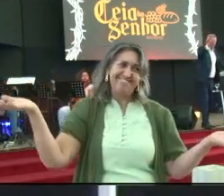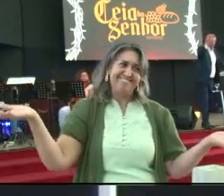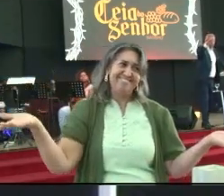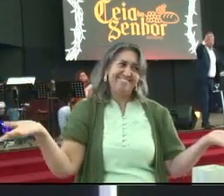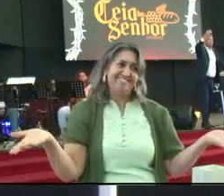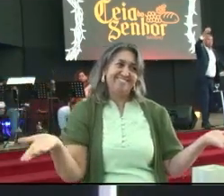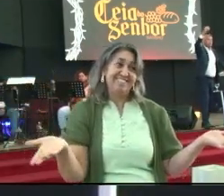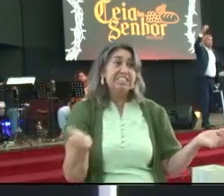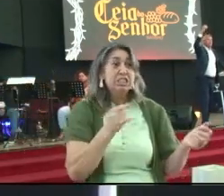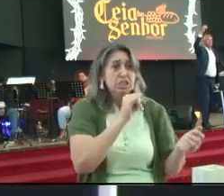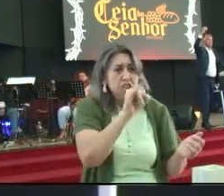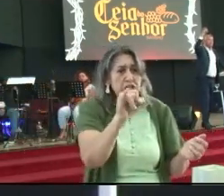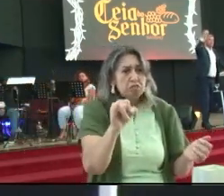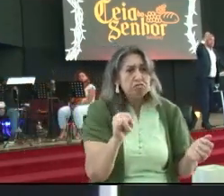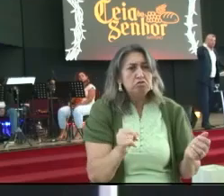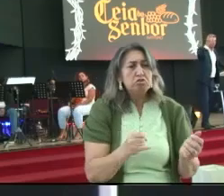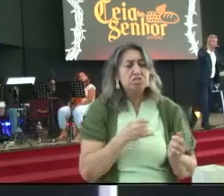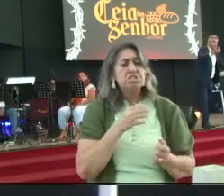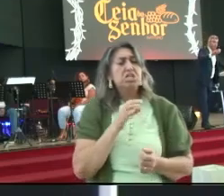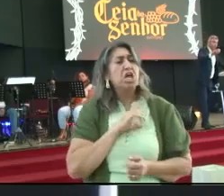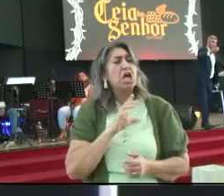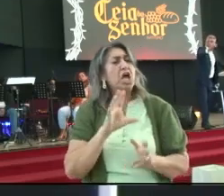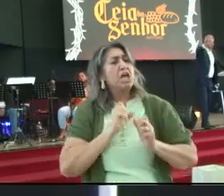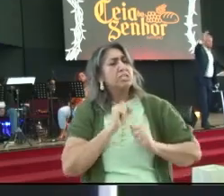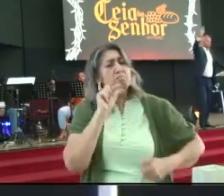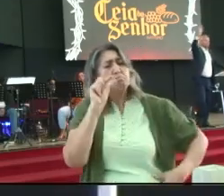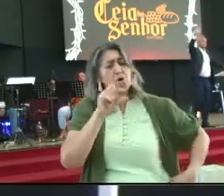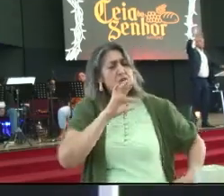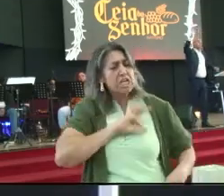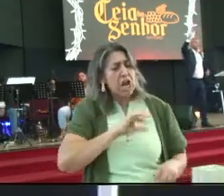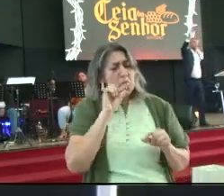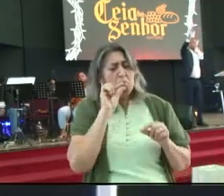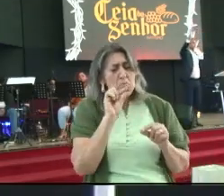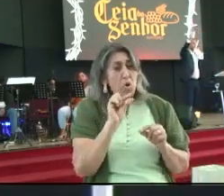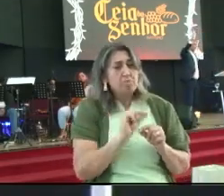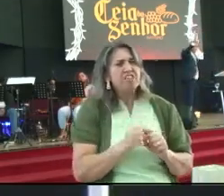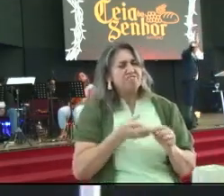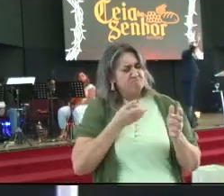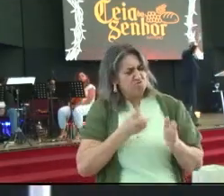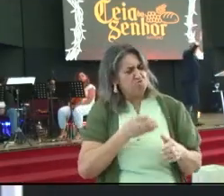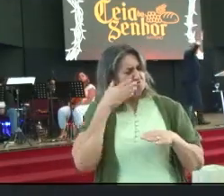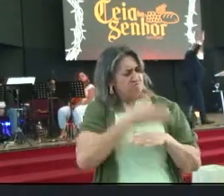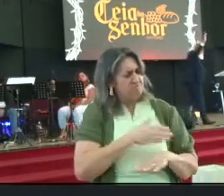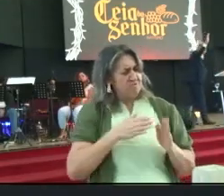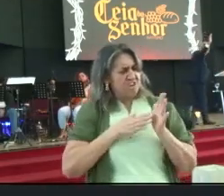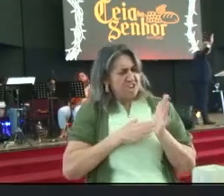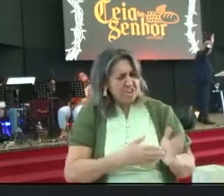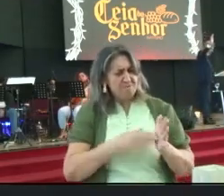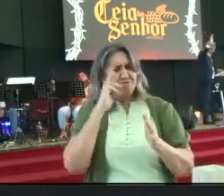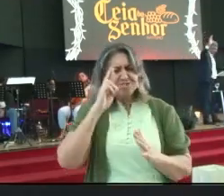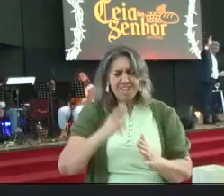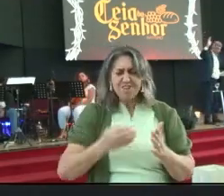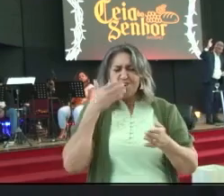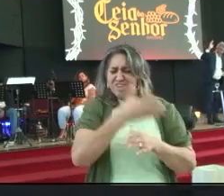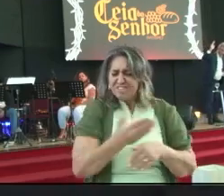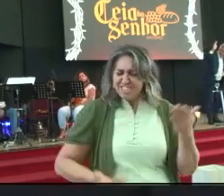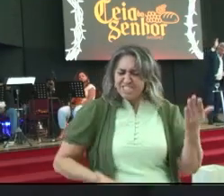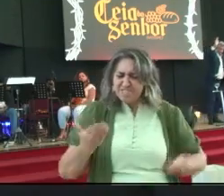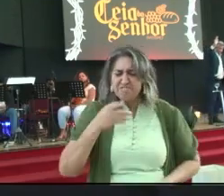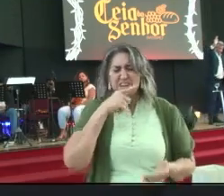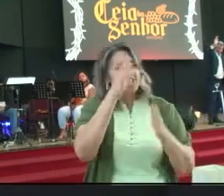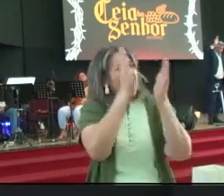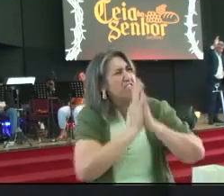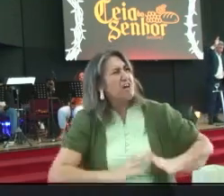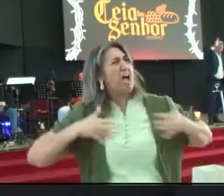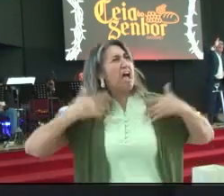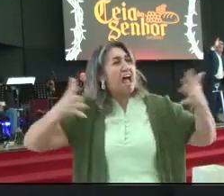fiel no pouco, não é fiel no muito. Quantos entendem essa palavra? Levante a sua mão e diga glória